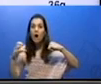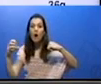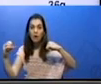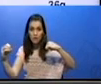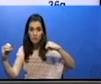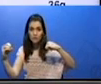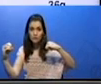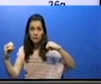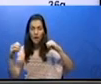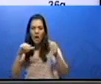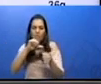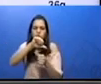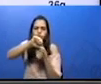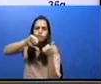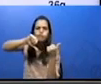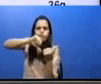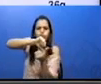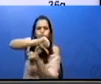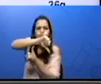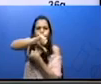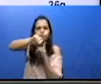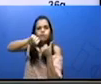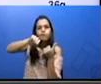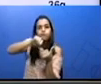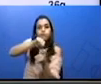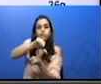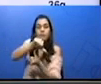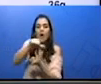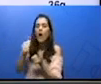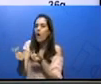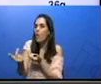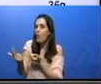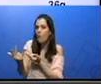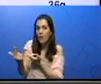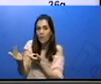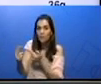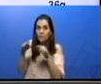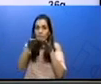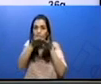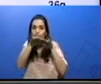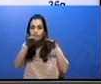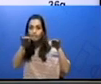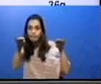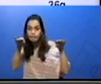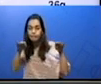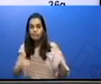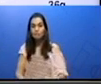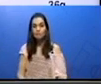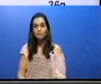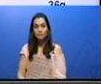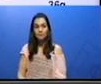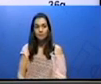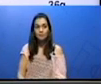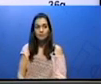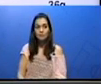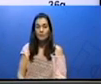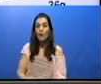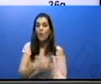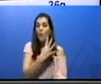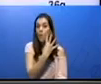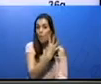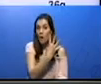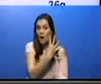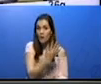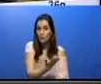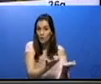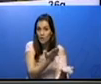de água, a quantidade de átomos presentes é a mesma dos reagentes, e a massa também. Eu tenho 4 gramas de